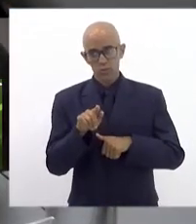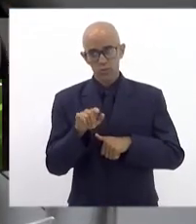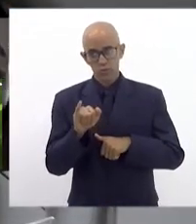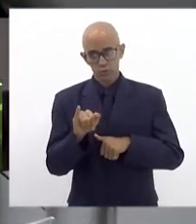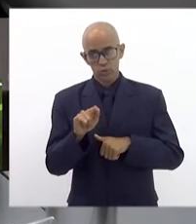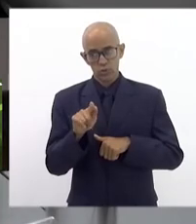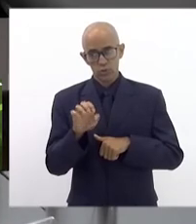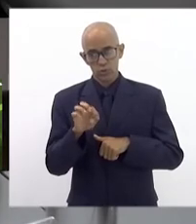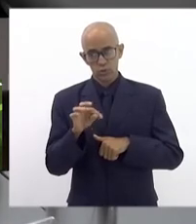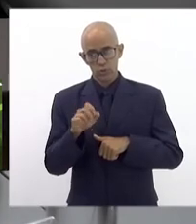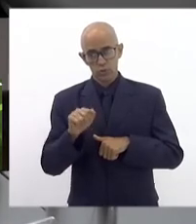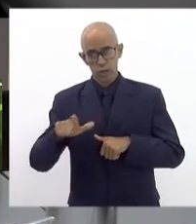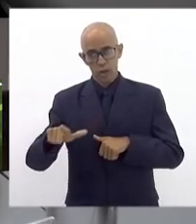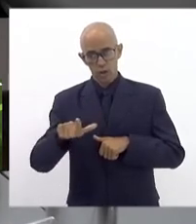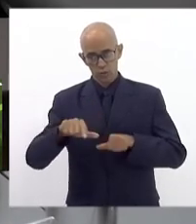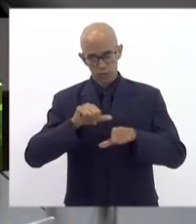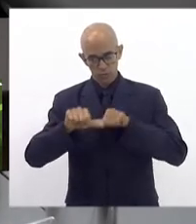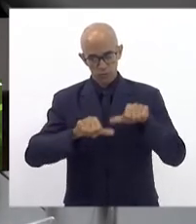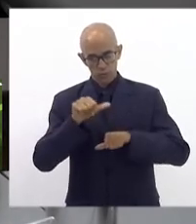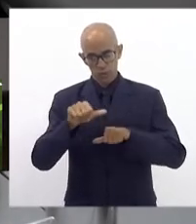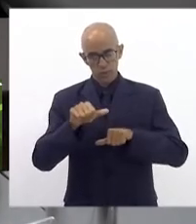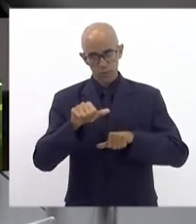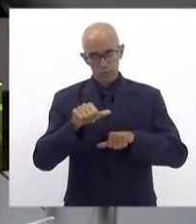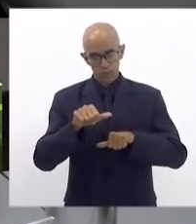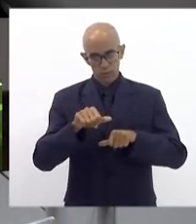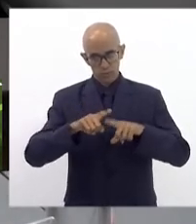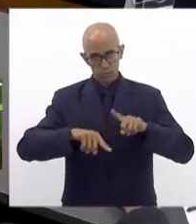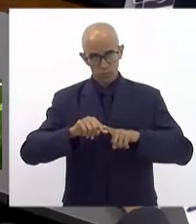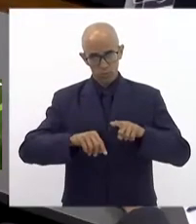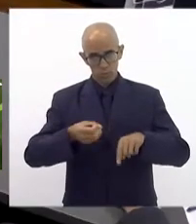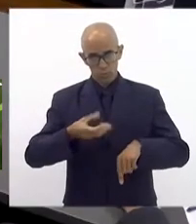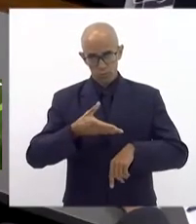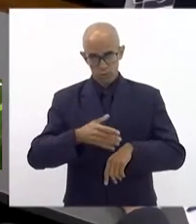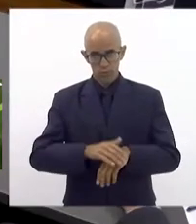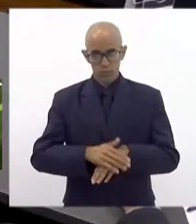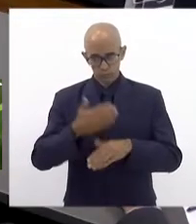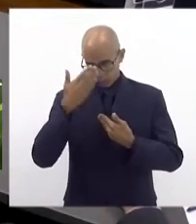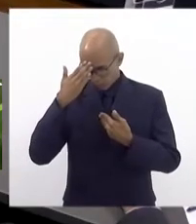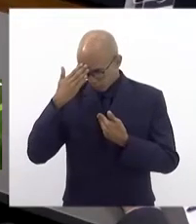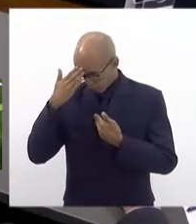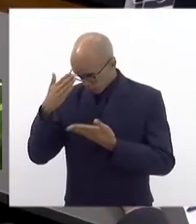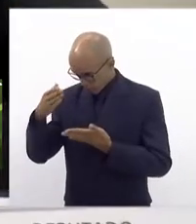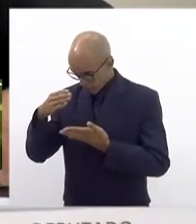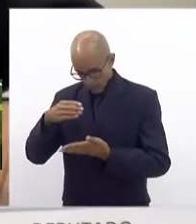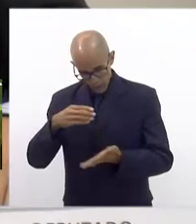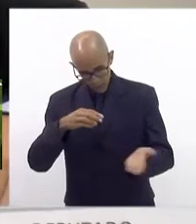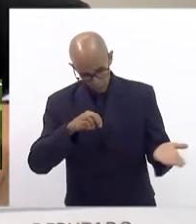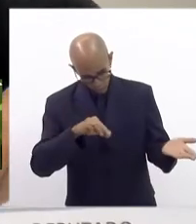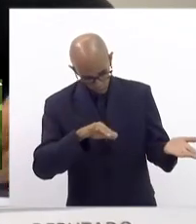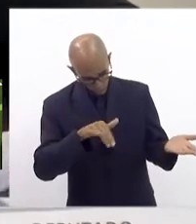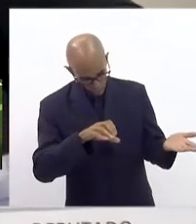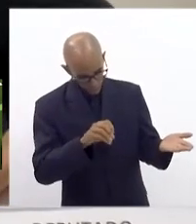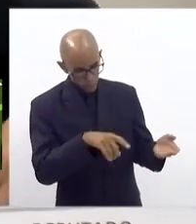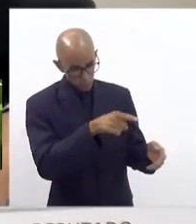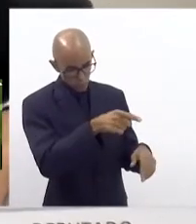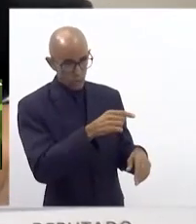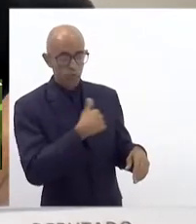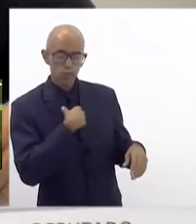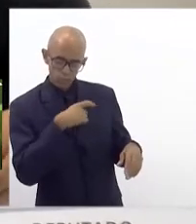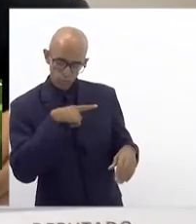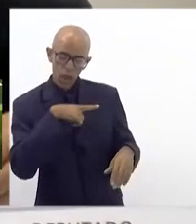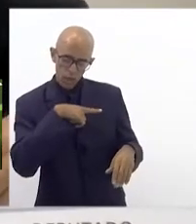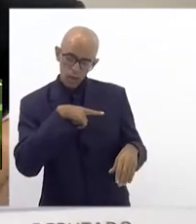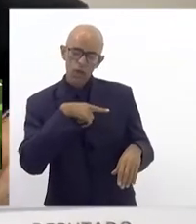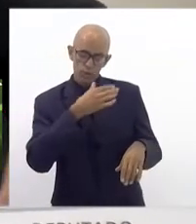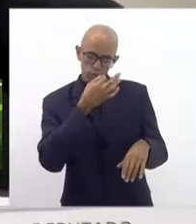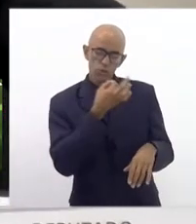transformação inovadora do nosso estado e da nossa sociedade. Obrigado. Obrigado, Márcio Girão. Eu tenho aqui também a sugestão que você já tinha encaminhado para nós,